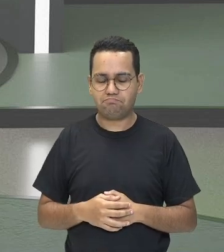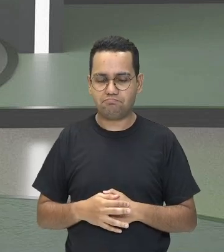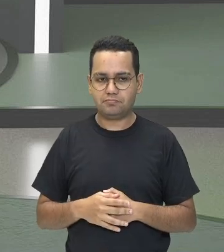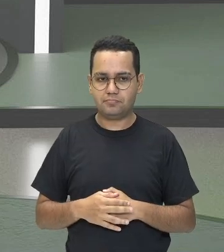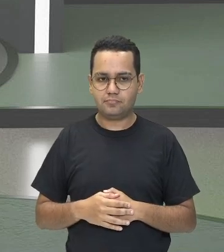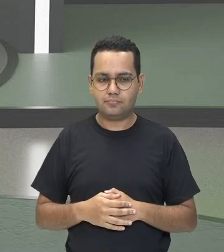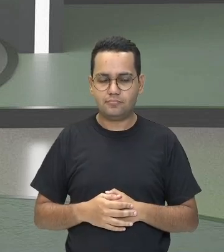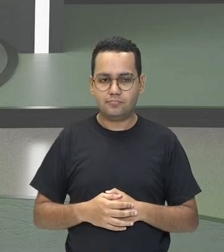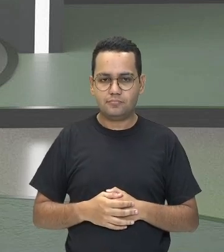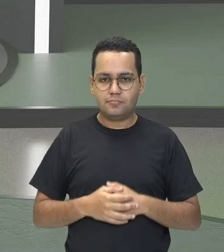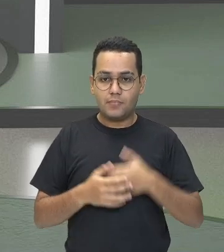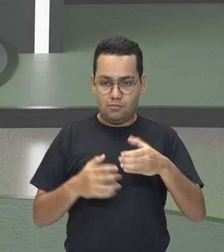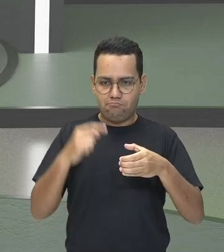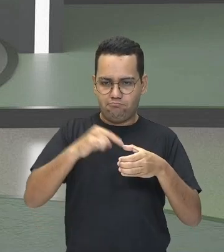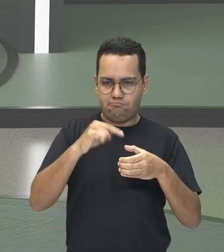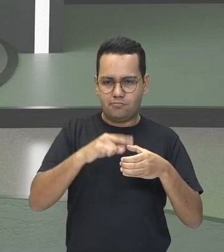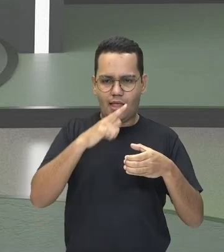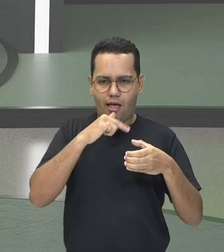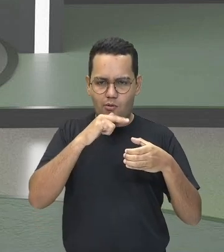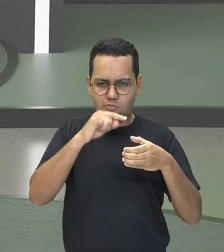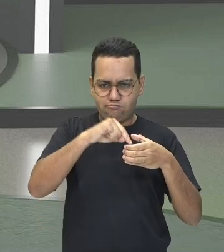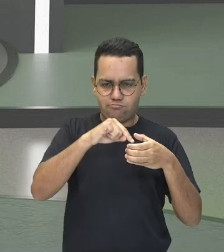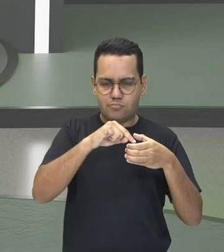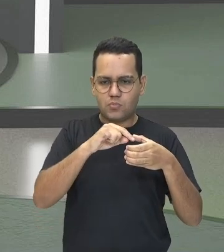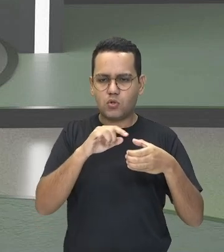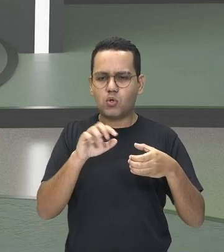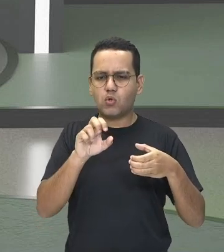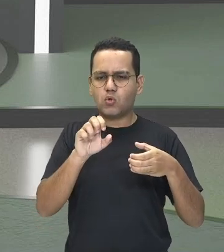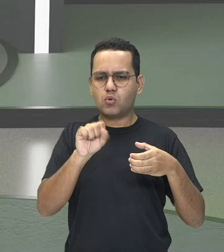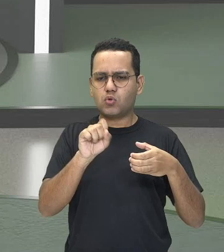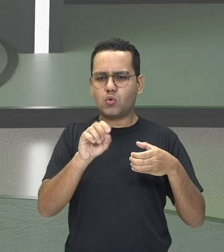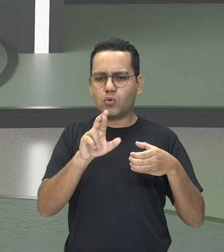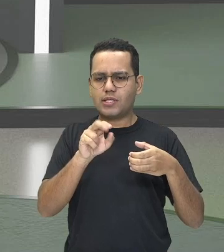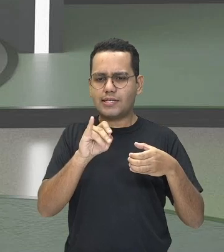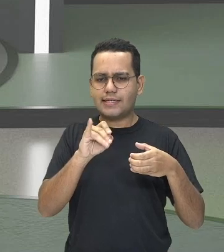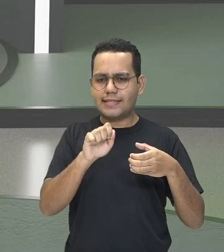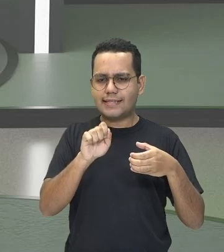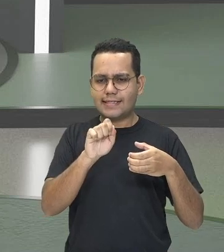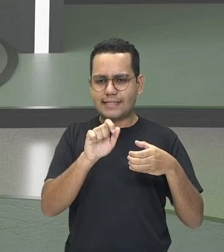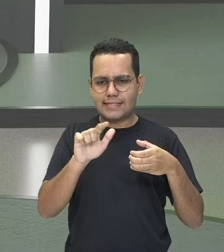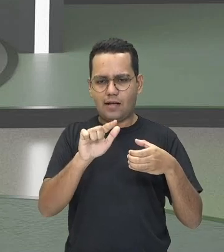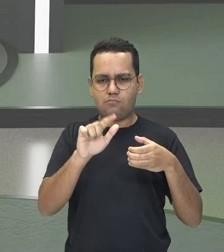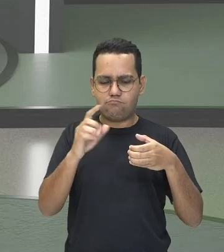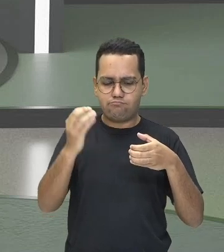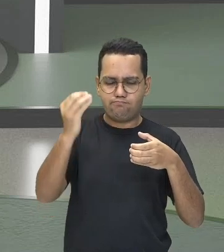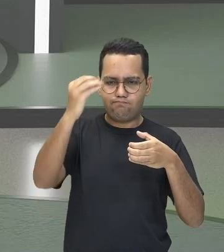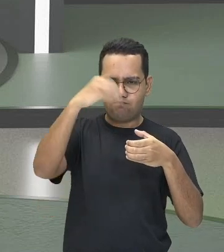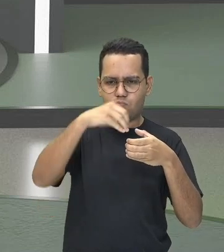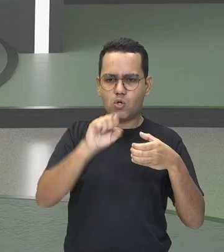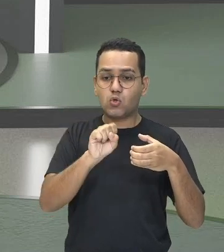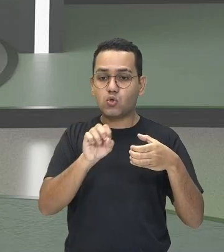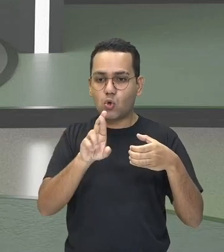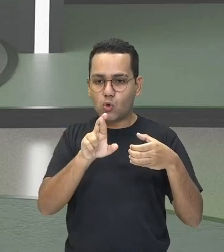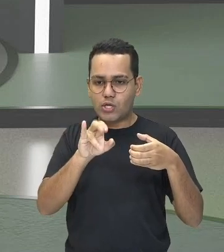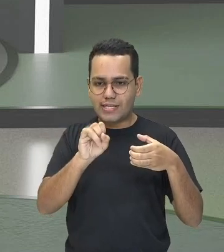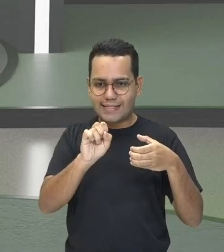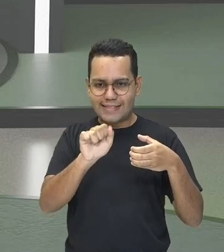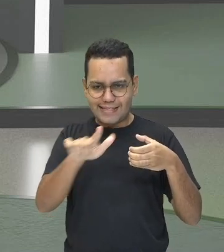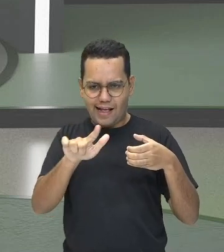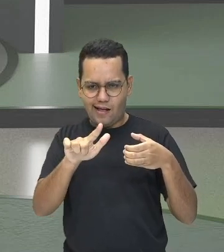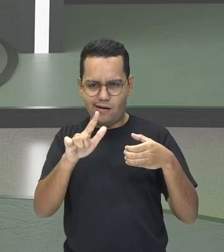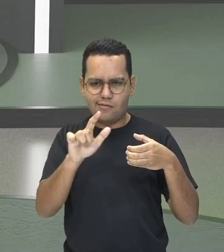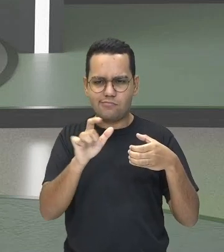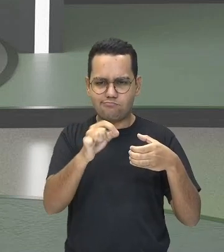Sonrisal Se eu colocar ele na água ele vai reagir normalmente tá qualquer substância efervescente ela vai reagir ali